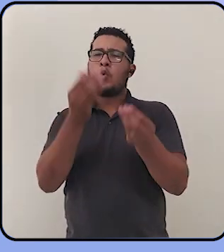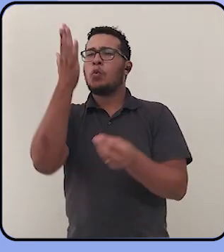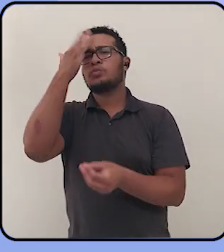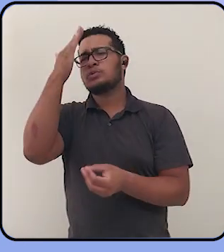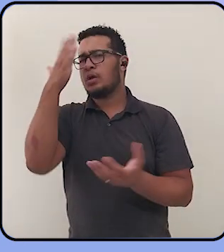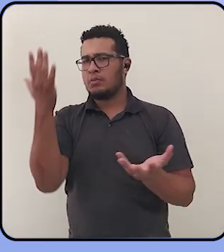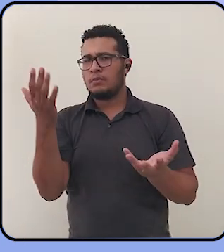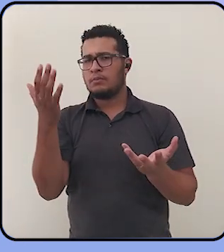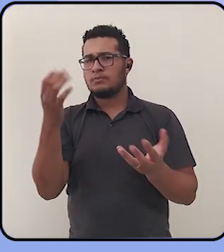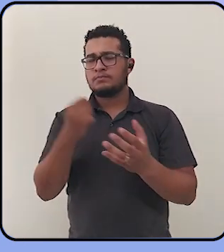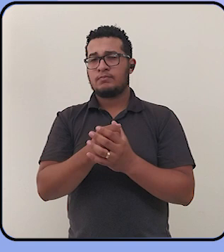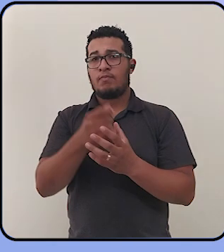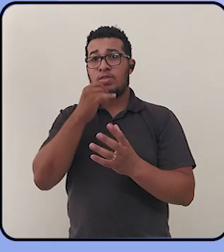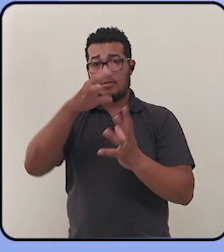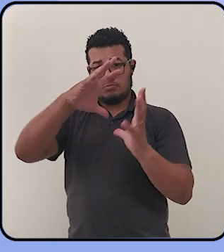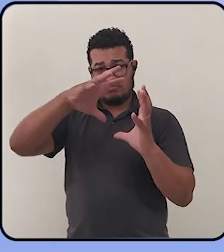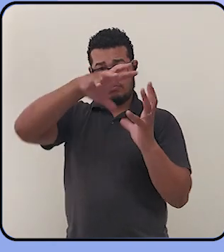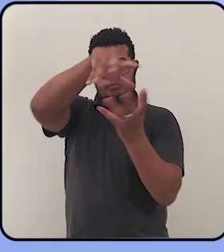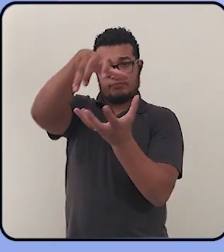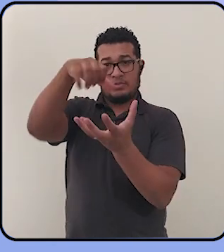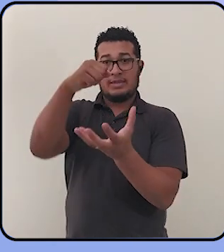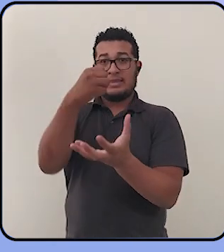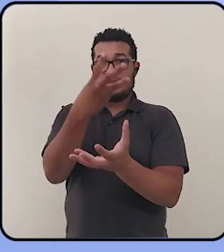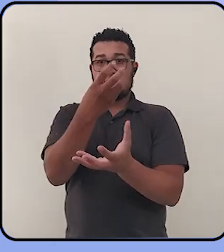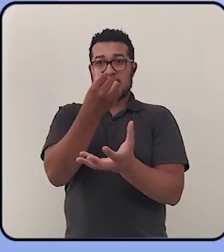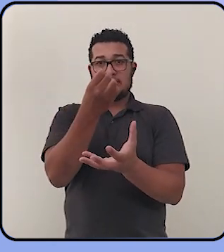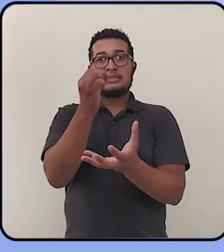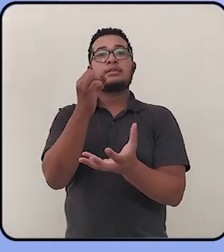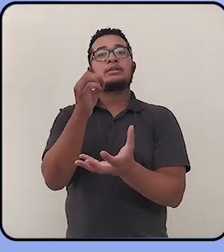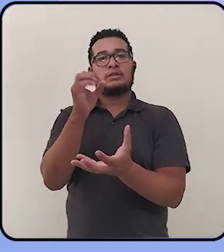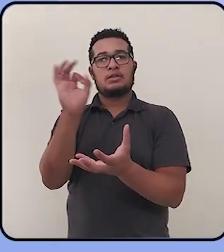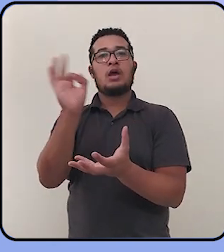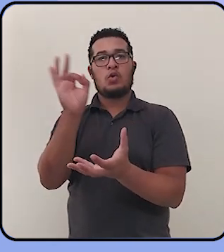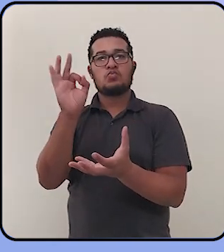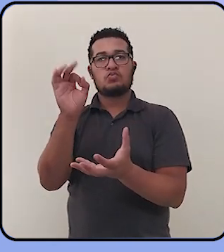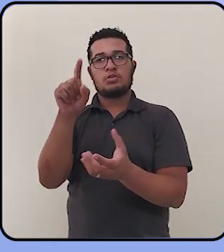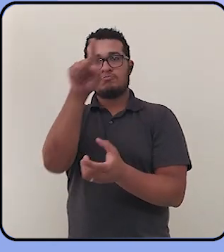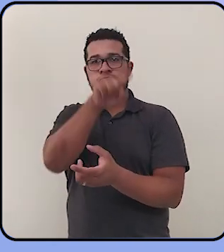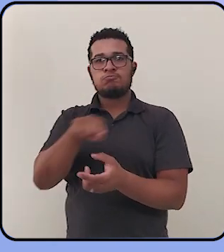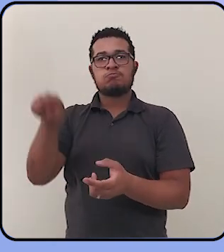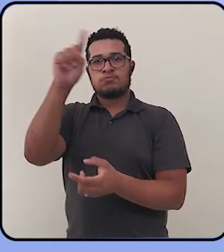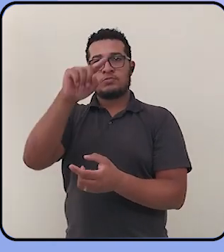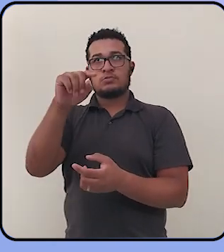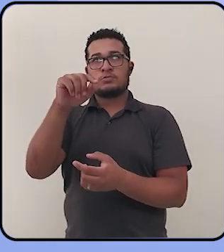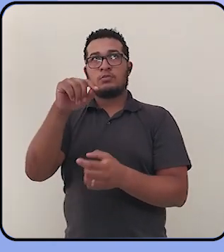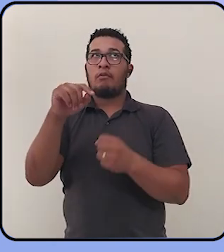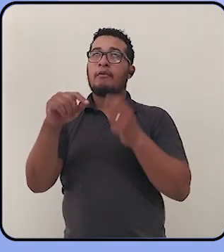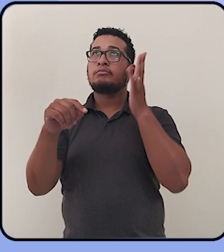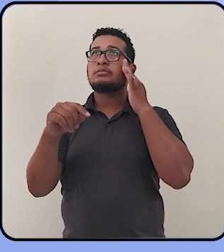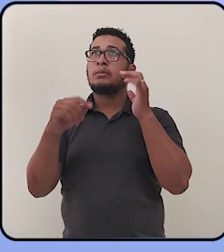15 graus. Como que chegou a esse resultado? Uma circunferência perfeita, 360